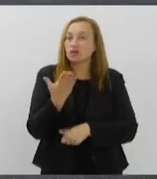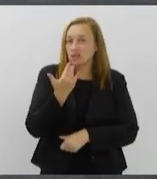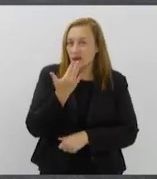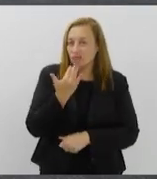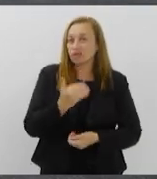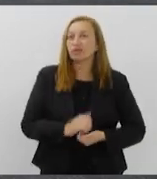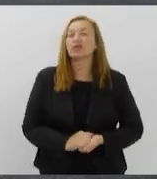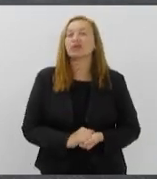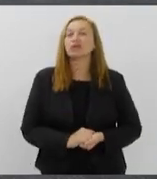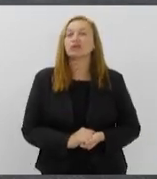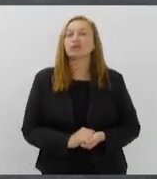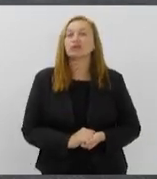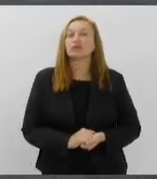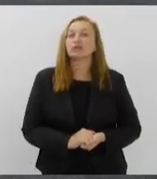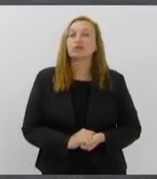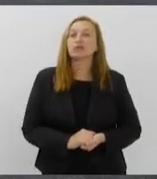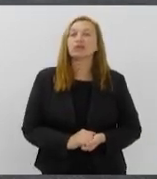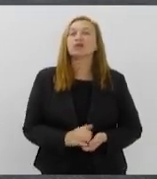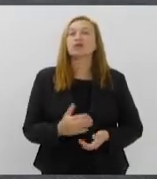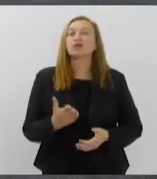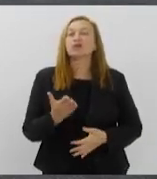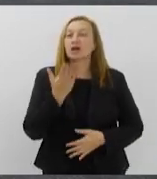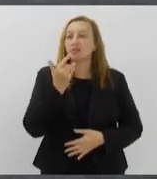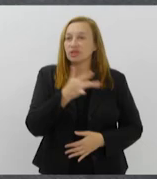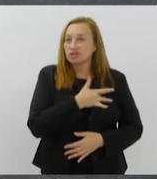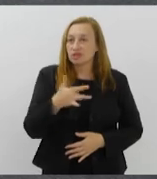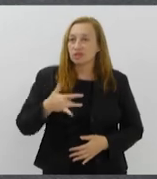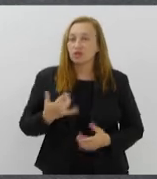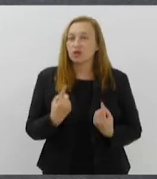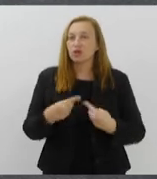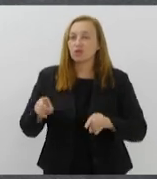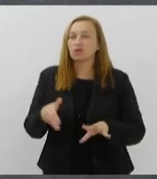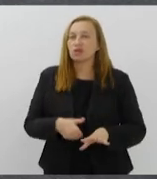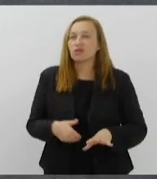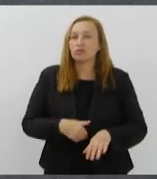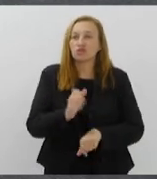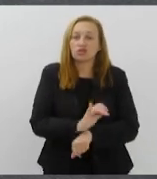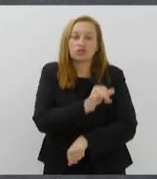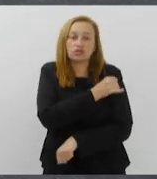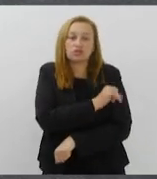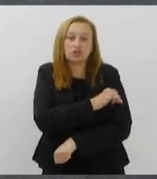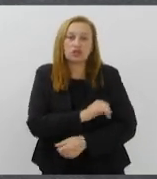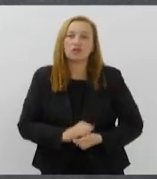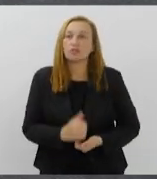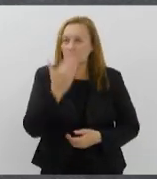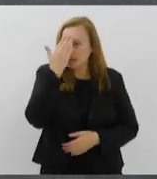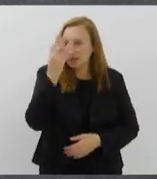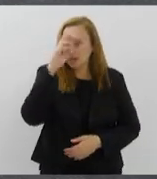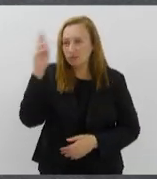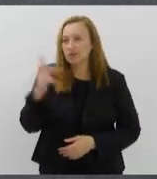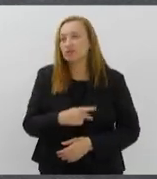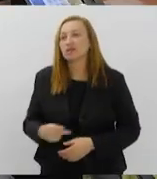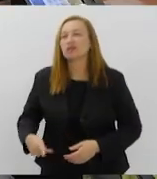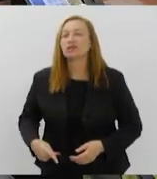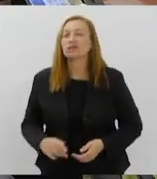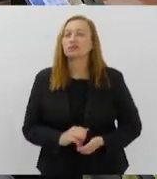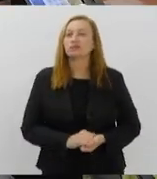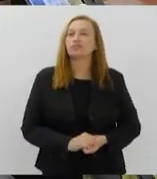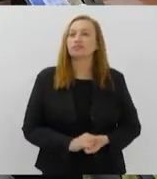sobre segurança alimentar, alimentação saudável e combate à fome no Estado do Rio de Janeiro. Muito obrigada, presidente.